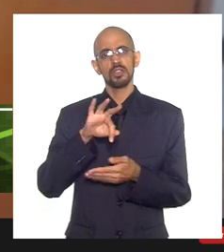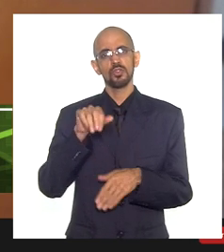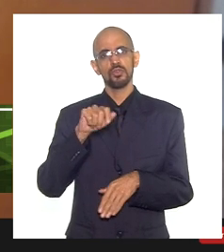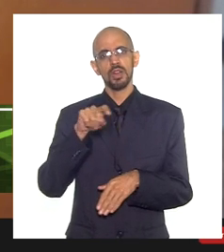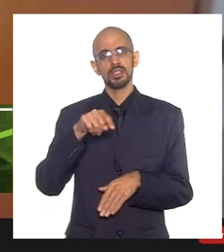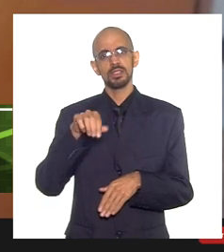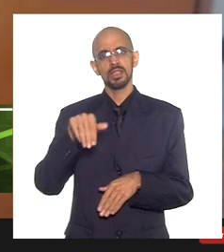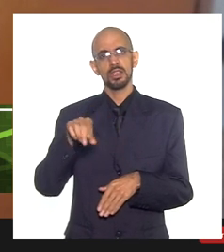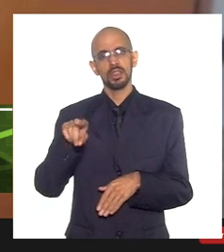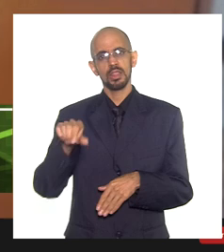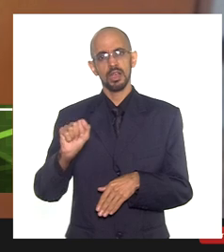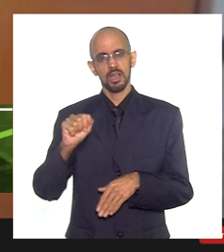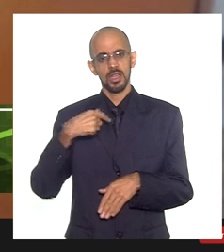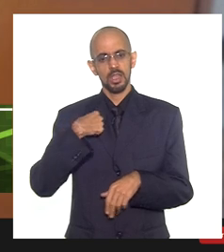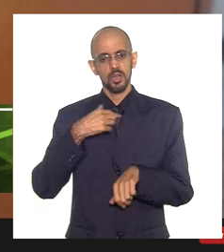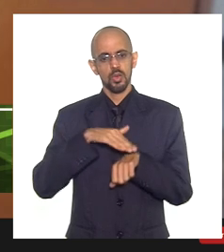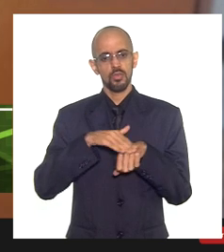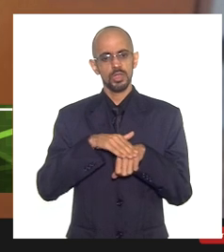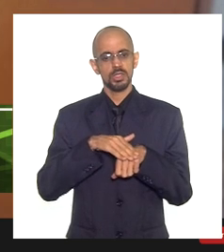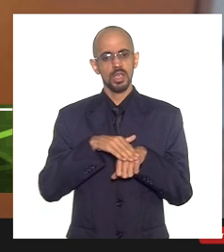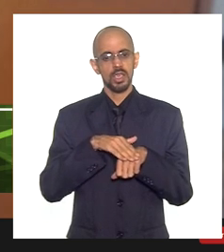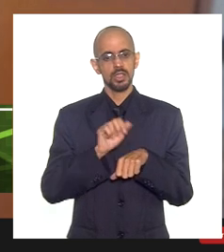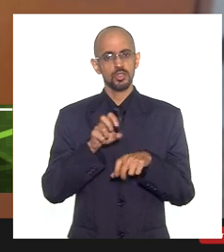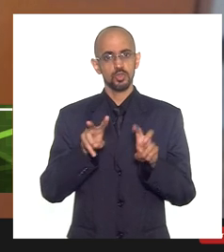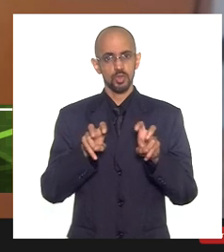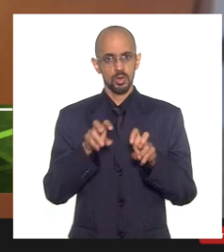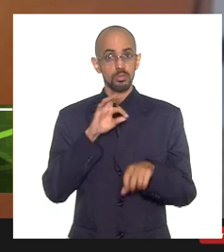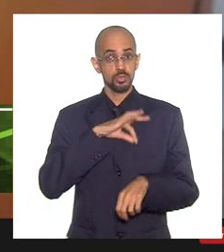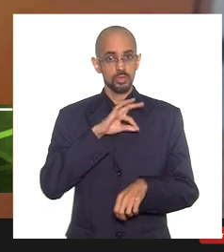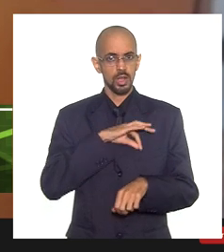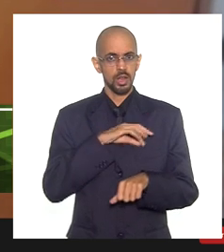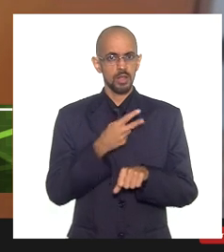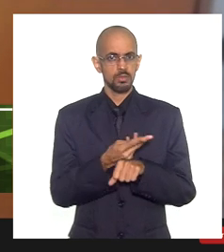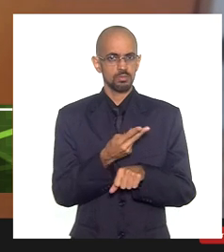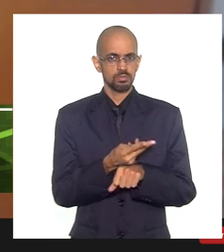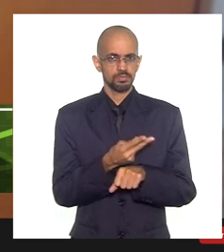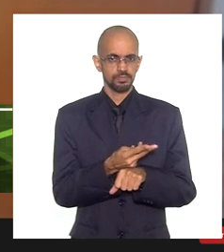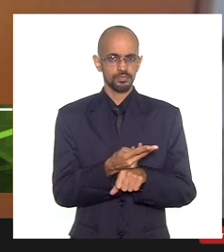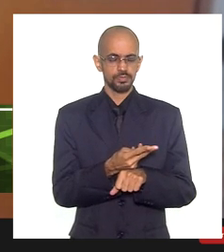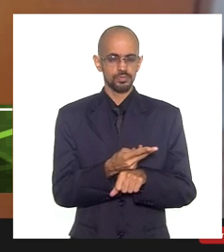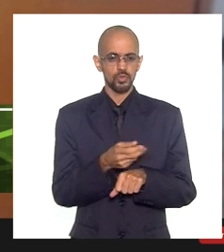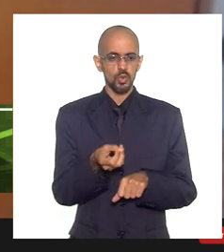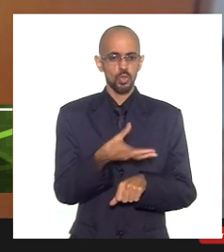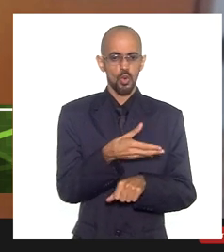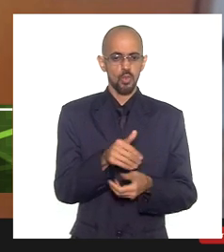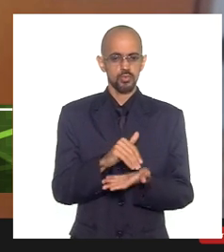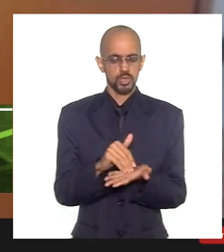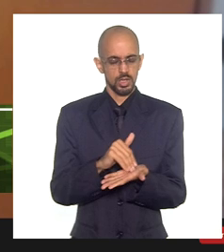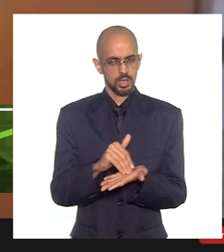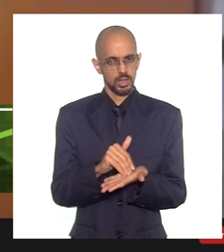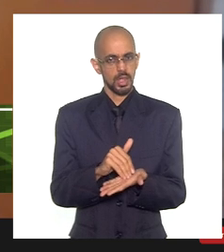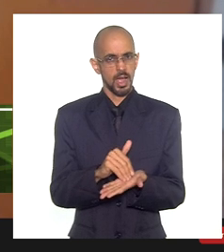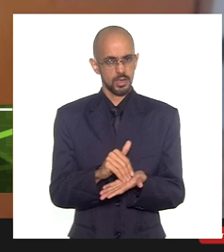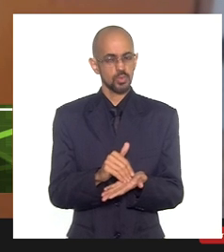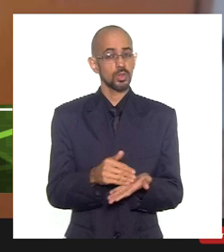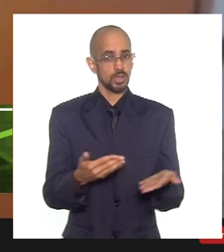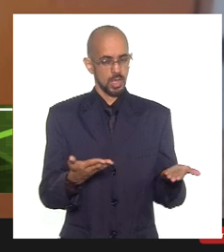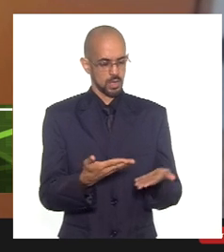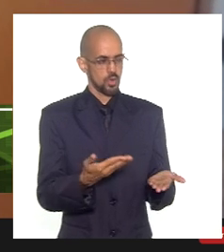conversei sobre do décimos com o novo secretário Nelson Rocha e ele se mostra também